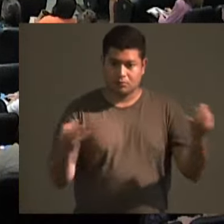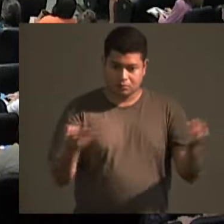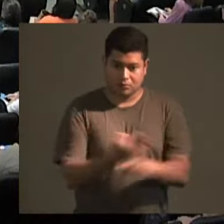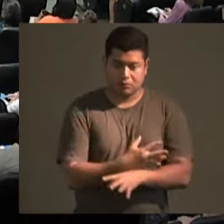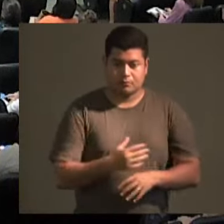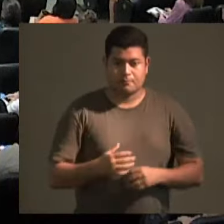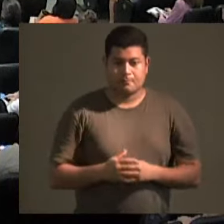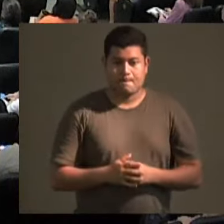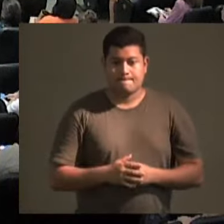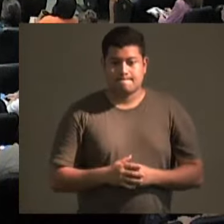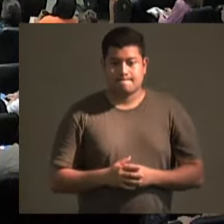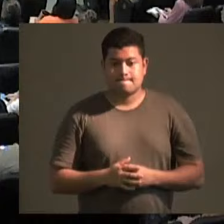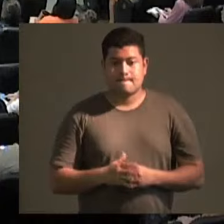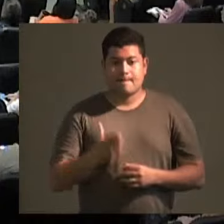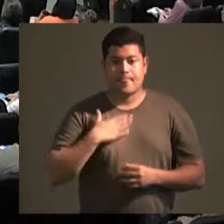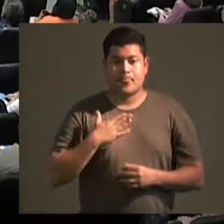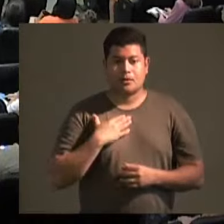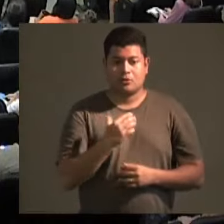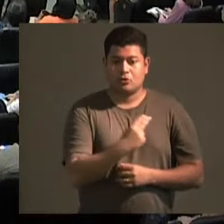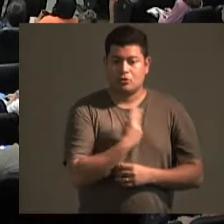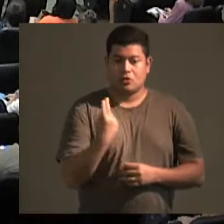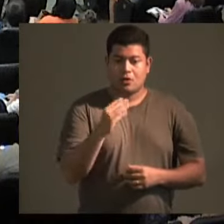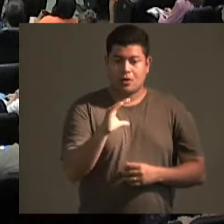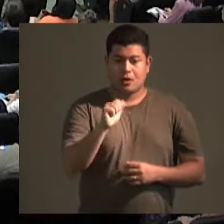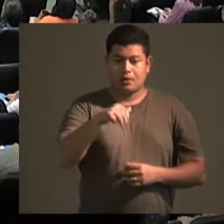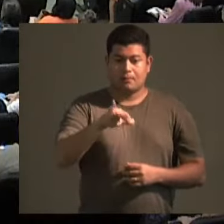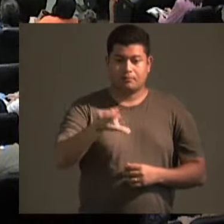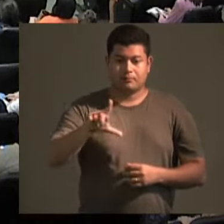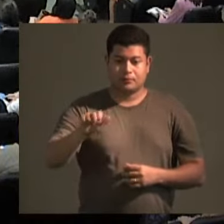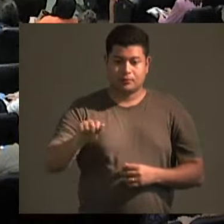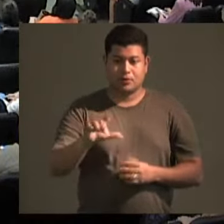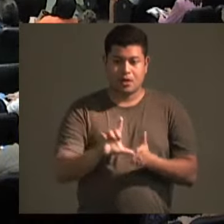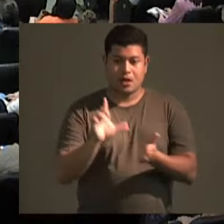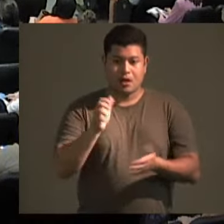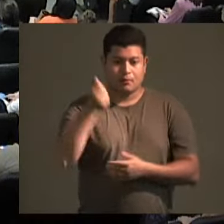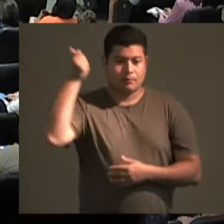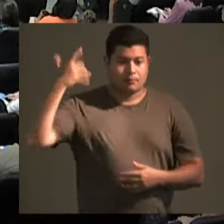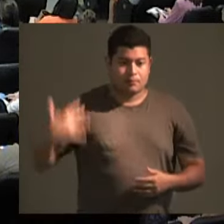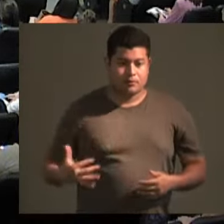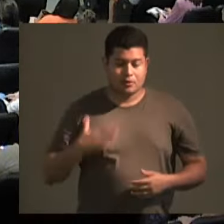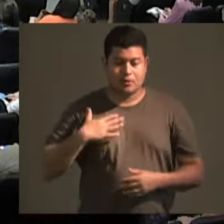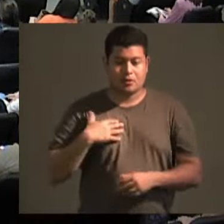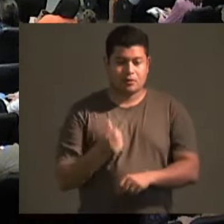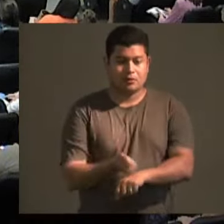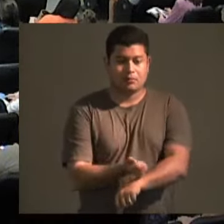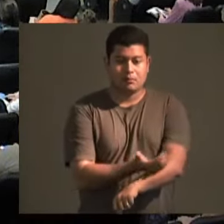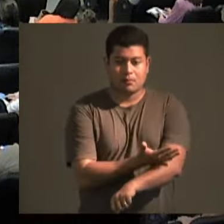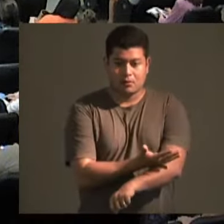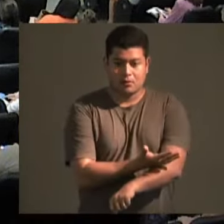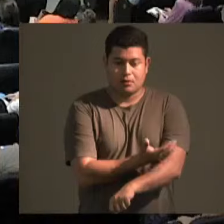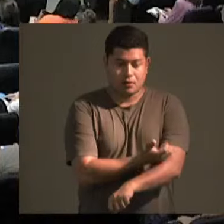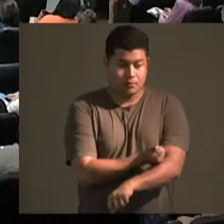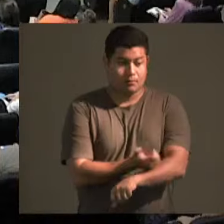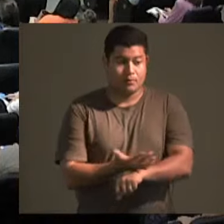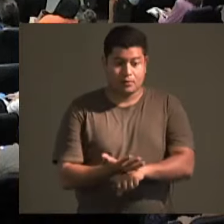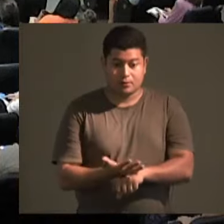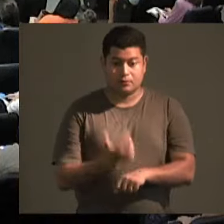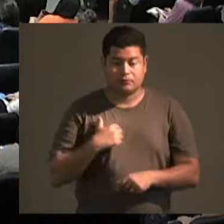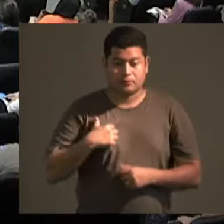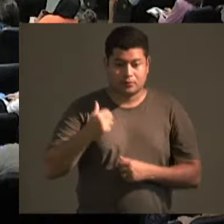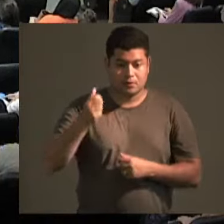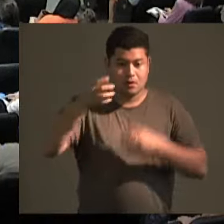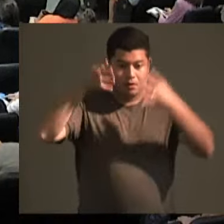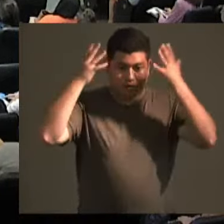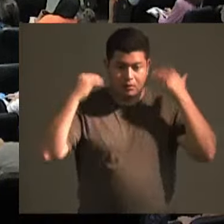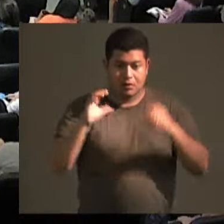lá. O meu nome é Camila, vou fazer minha autodescrição. Sou uma mulher clara, né? Branca, tenho meu cabelo castanho,